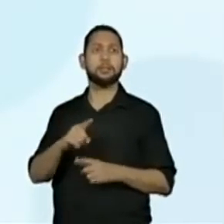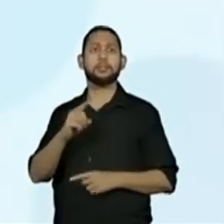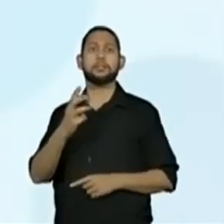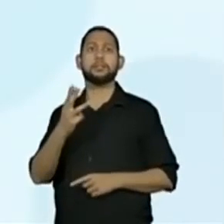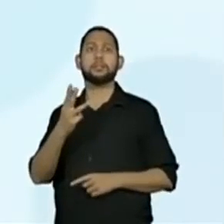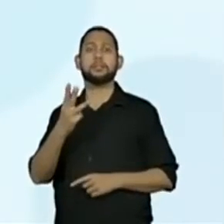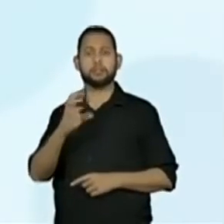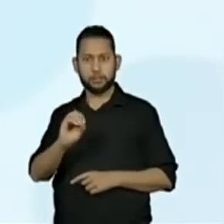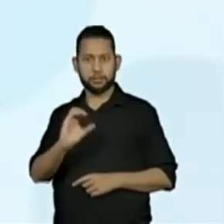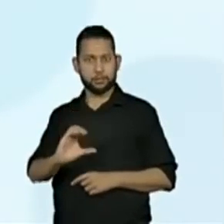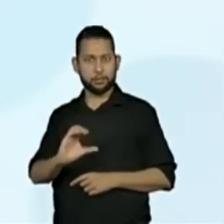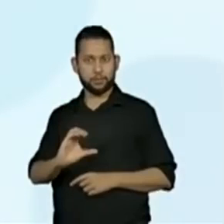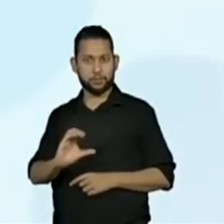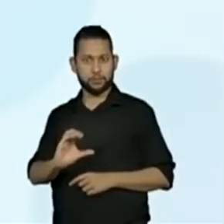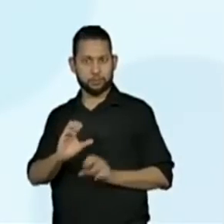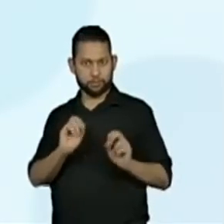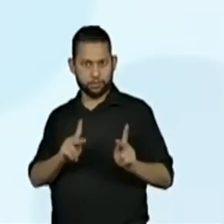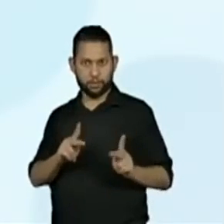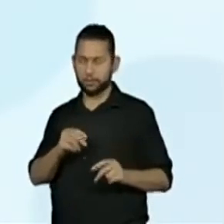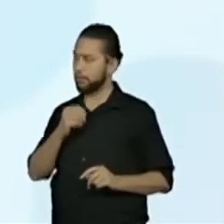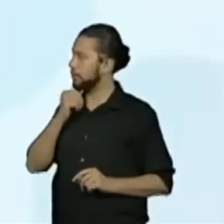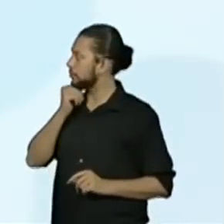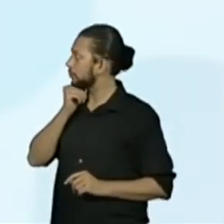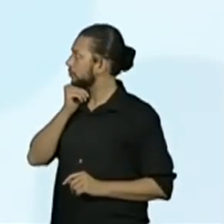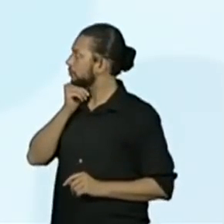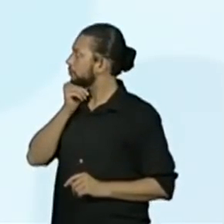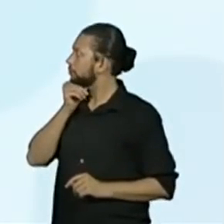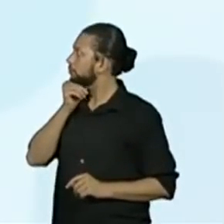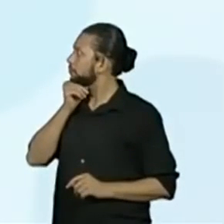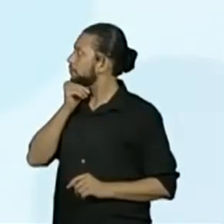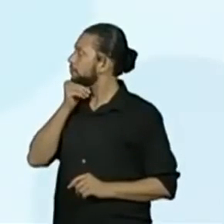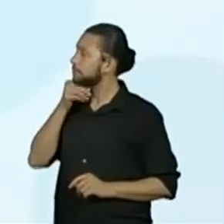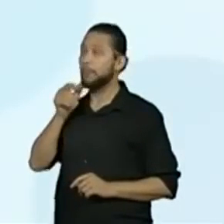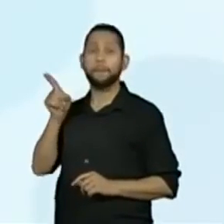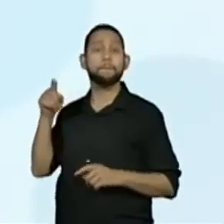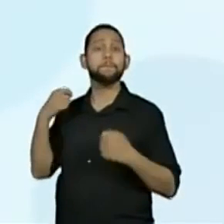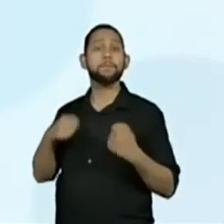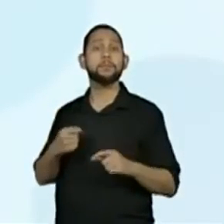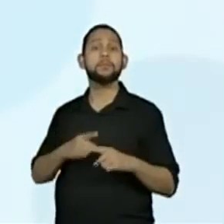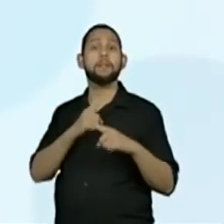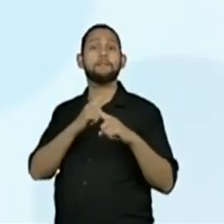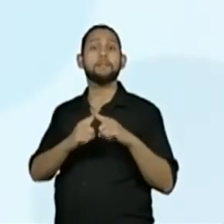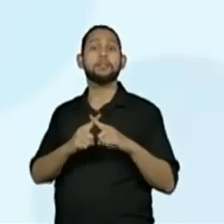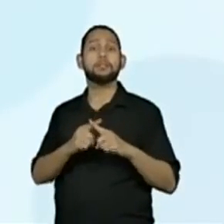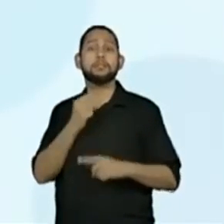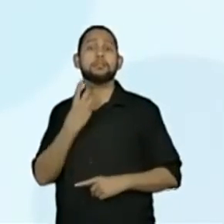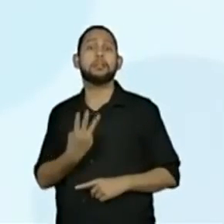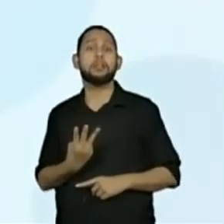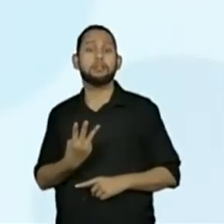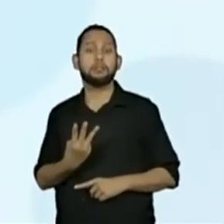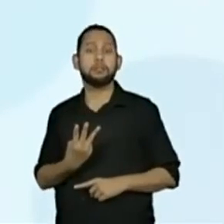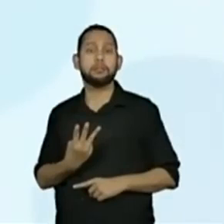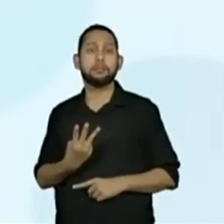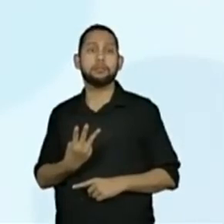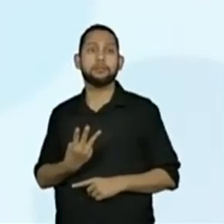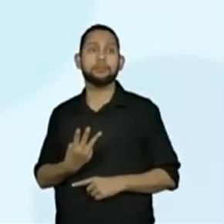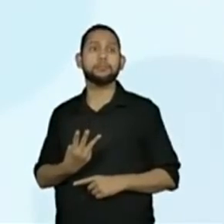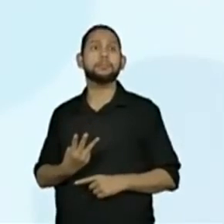30 centavos certo eu preciso multiplicar isso daqui por 3